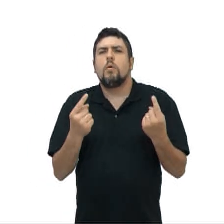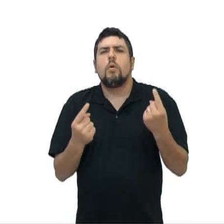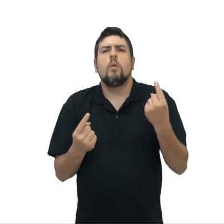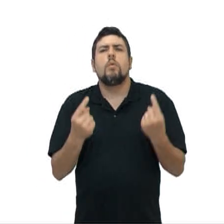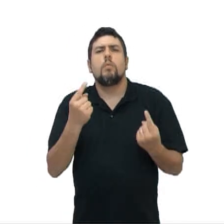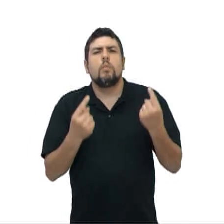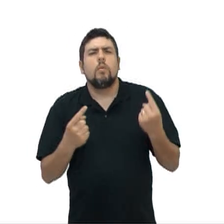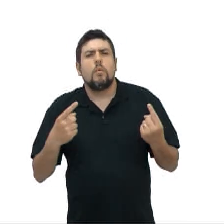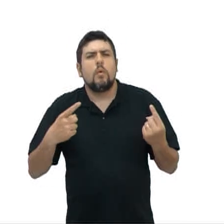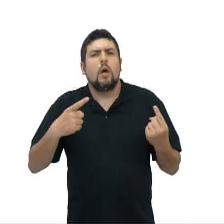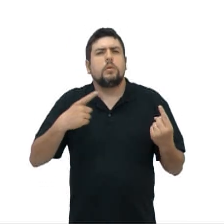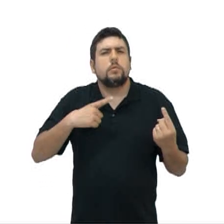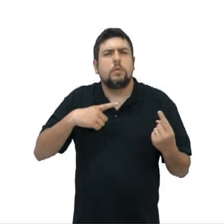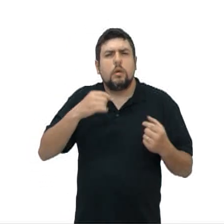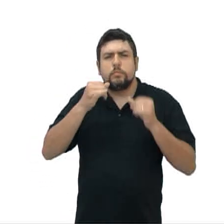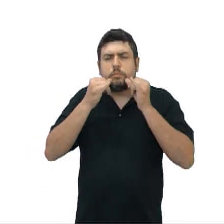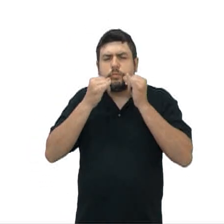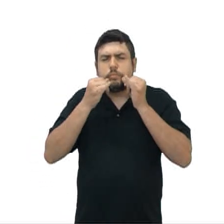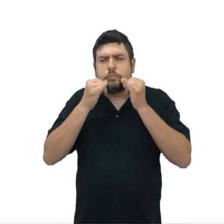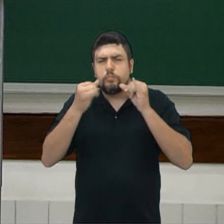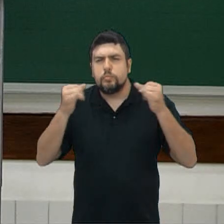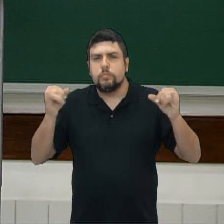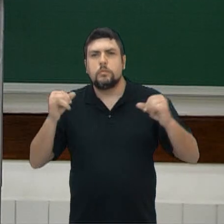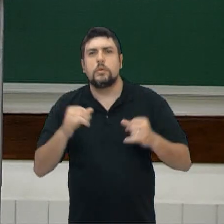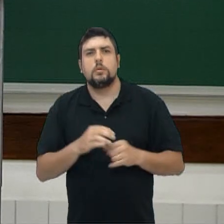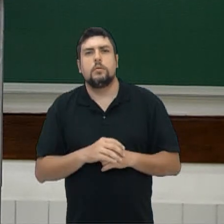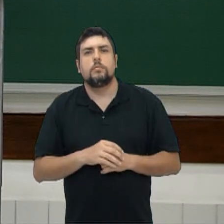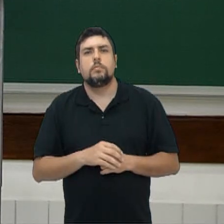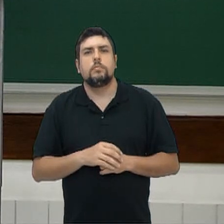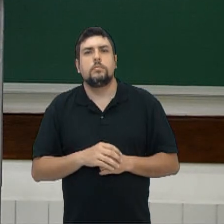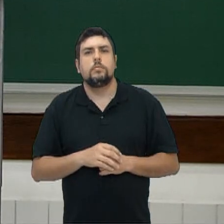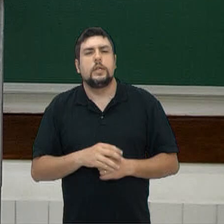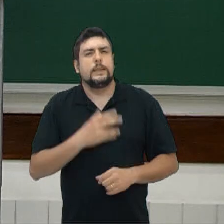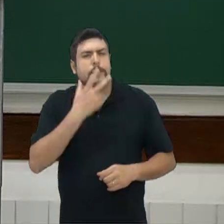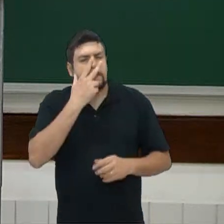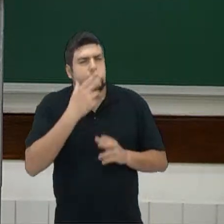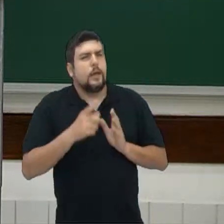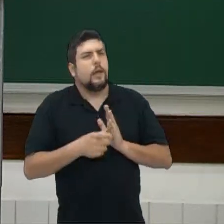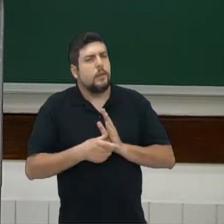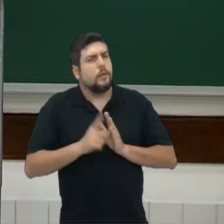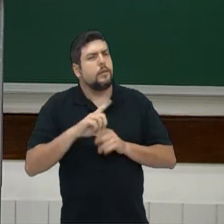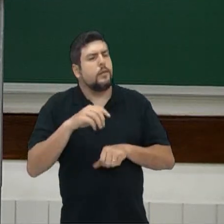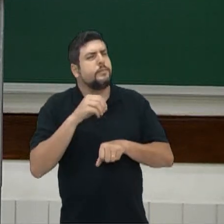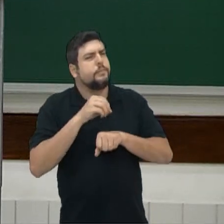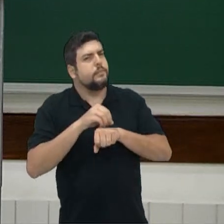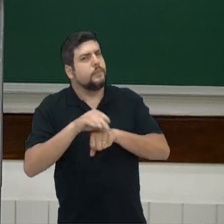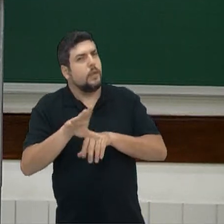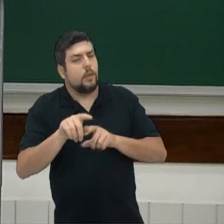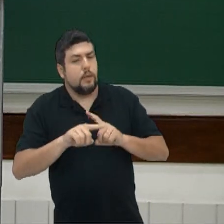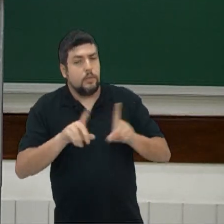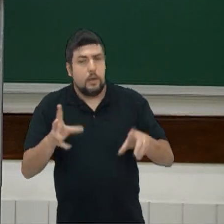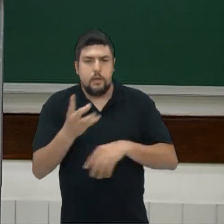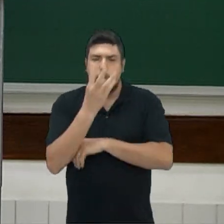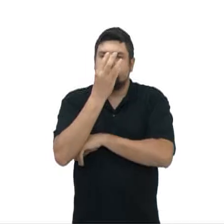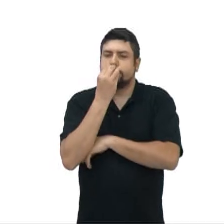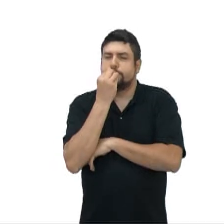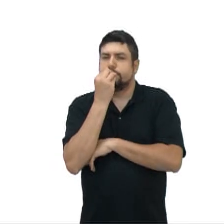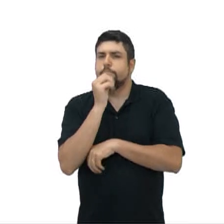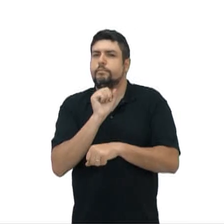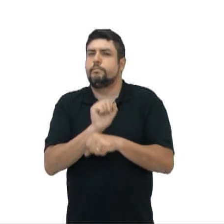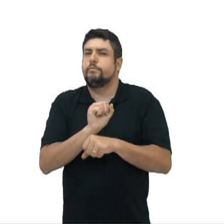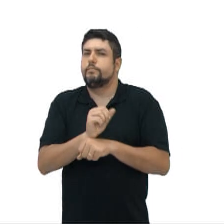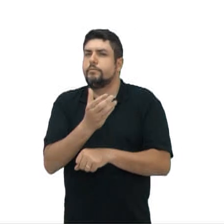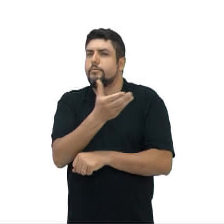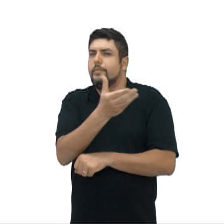capaz de conduzir corrente elétrica? Poxa vida, eu acho que eu dei spoiler, mas só acho, mas não vou falar mais nada não. Tô esperando você